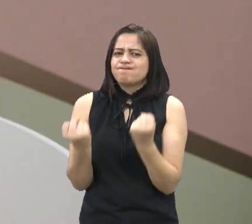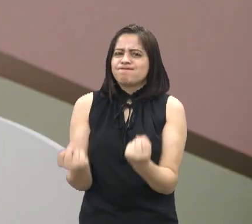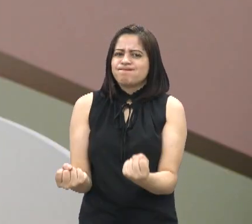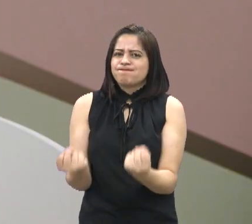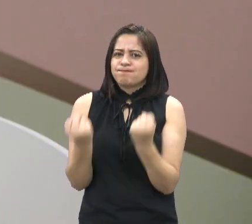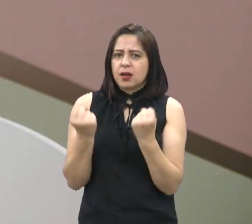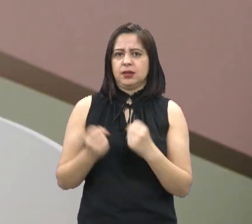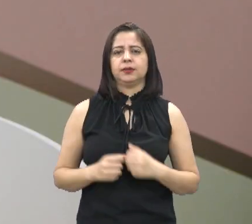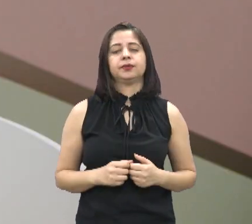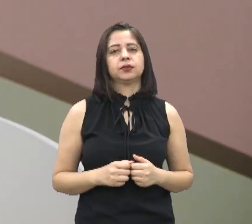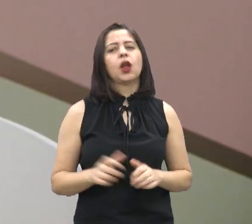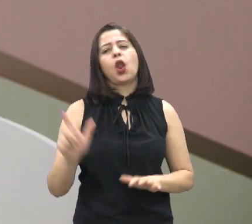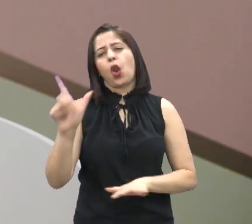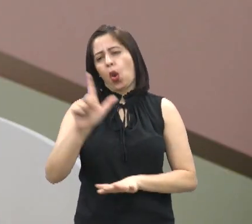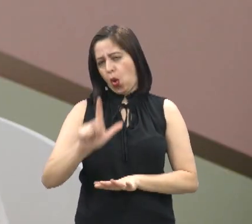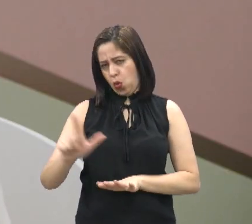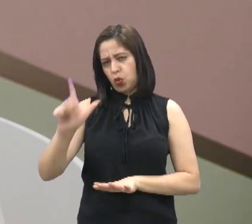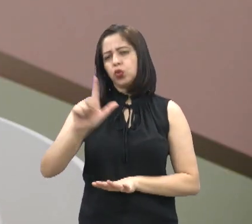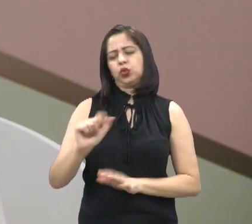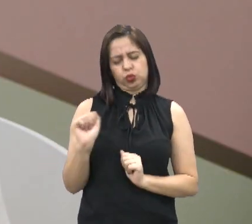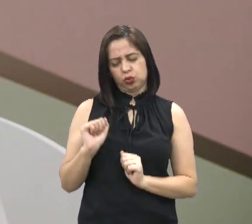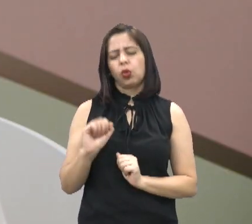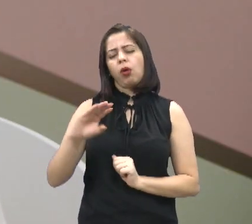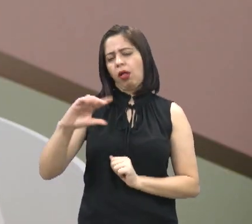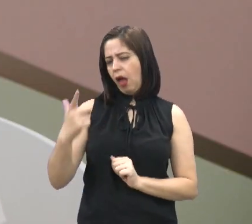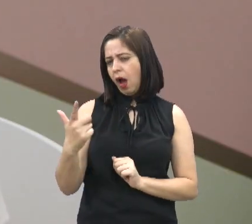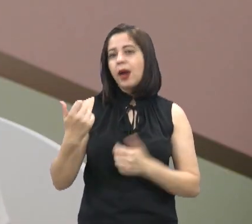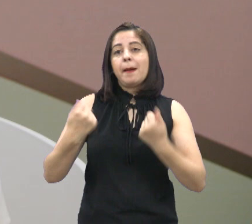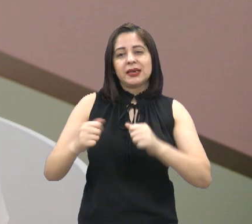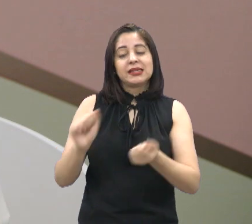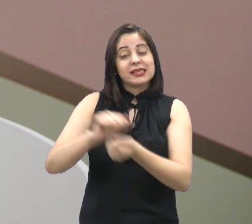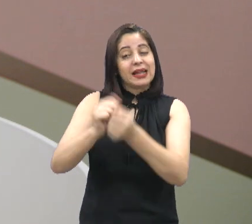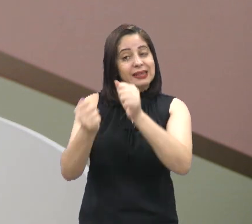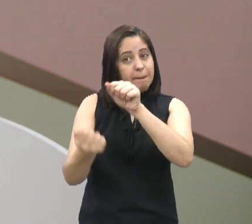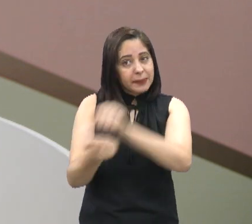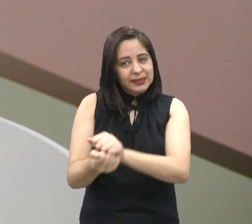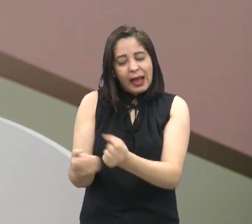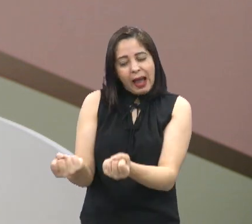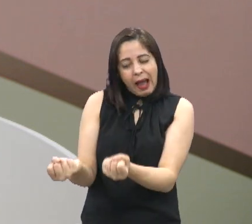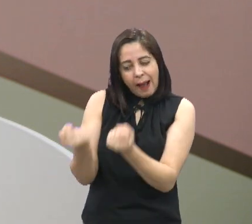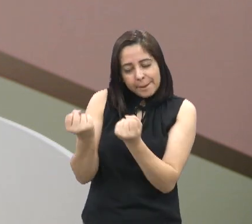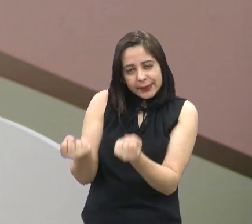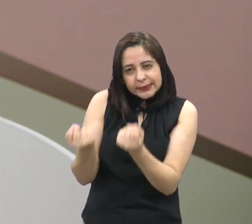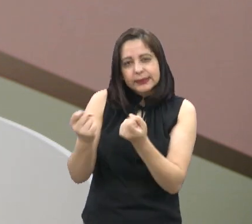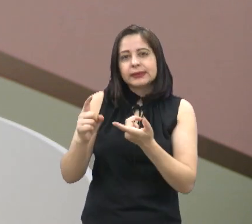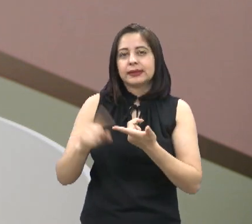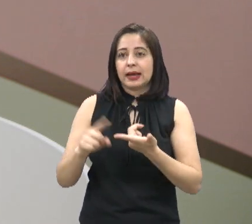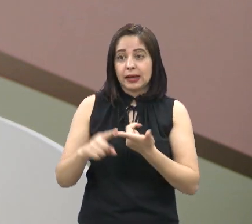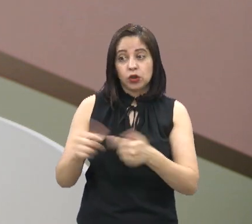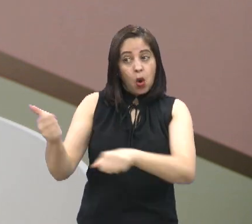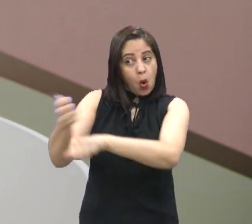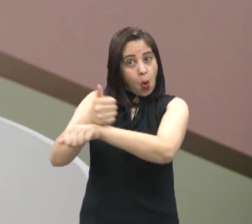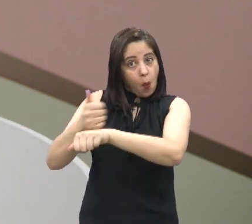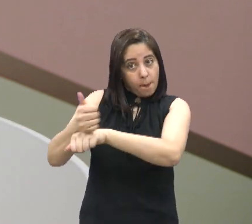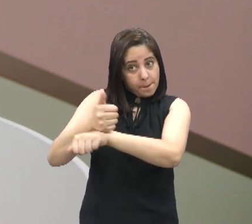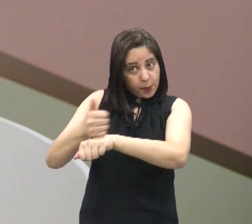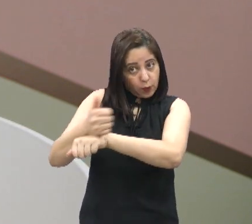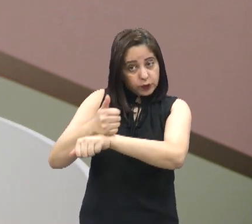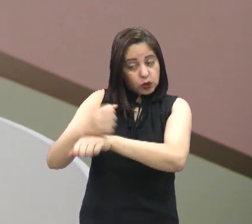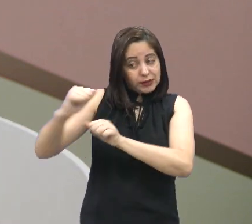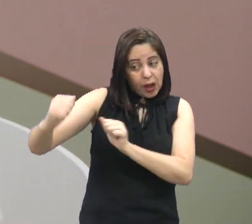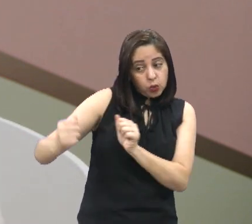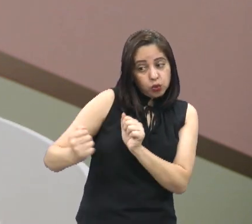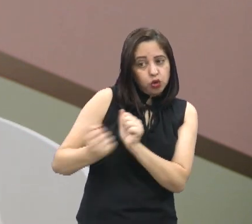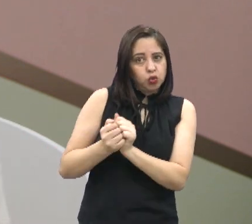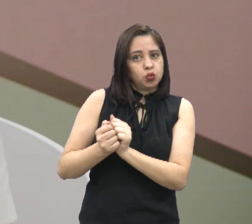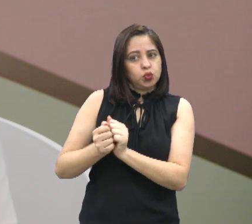Claro que tudo adaptado, Sim. né? O peso, né? A carga que você vai utilizar. o ideal é ter um profissional avaliando